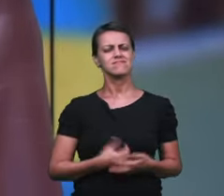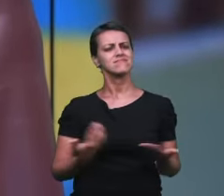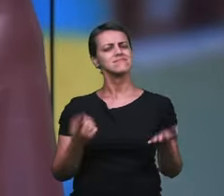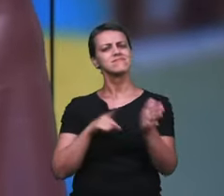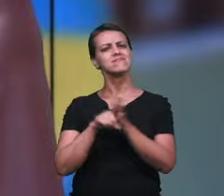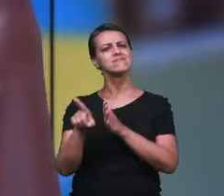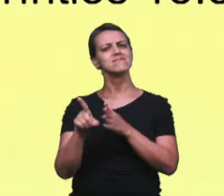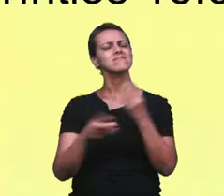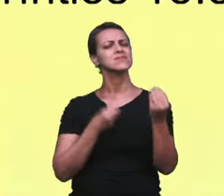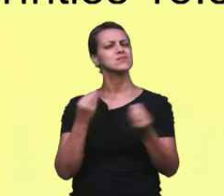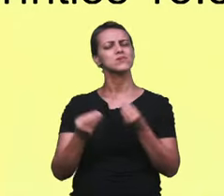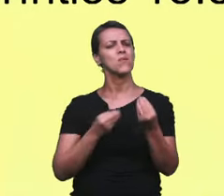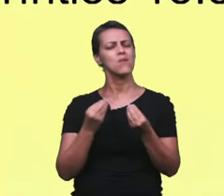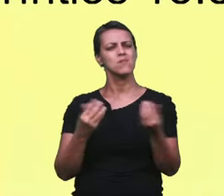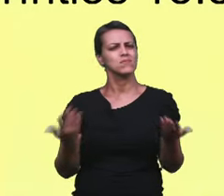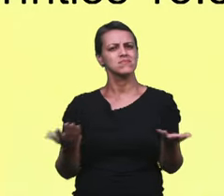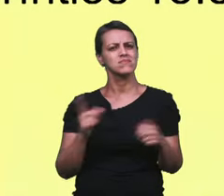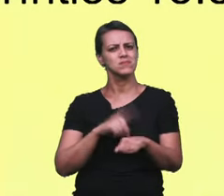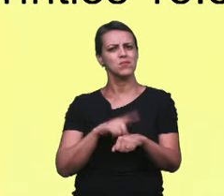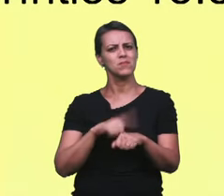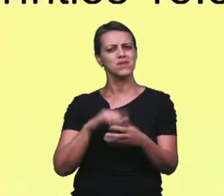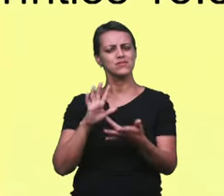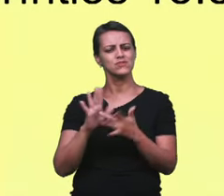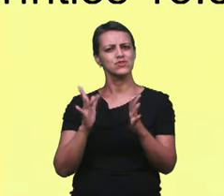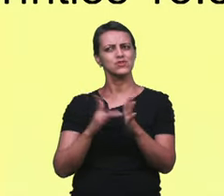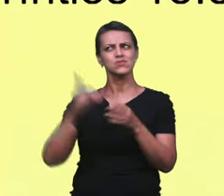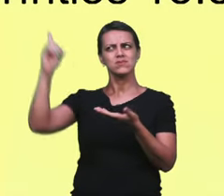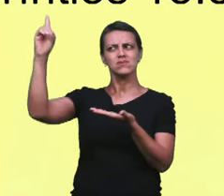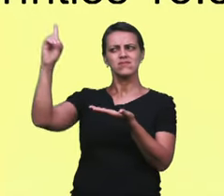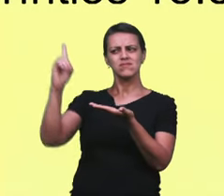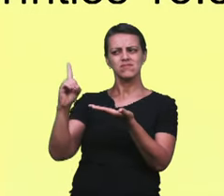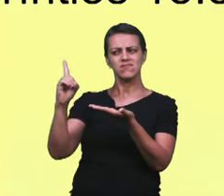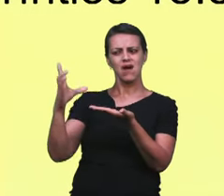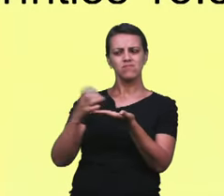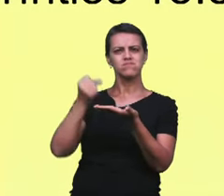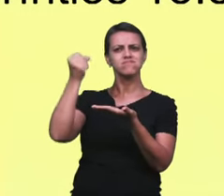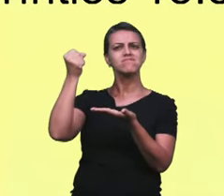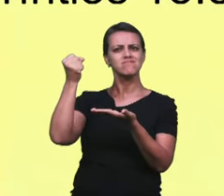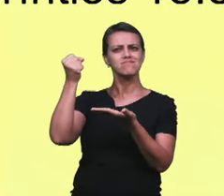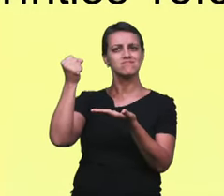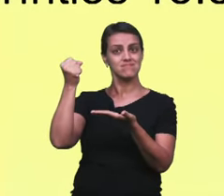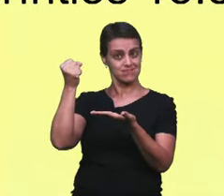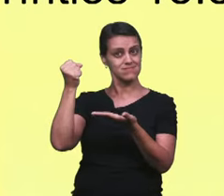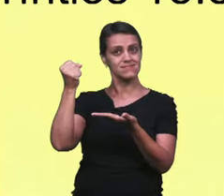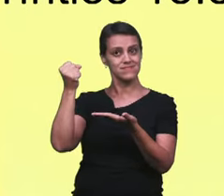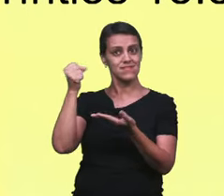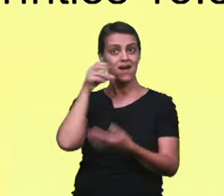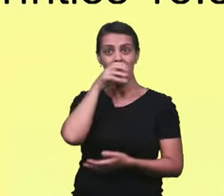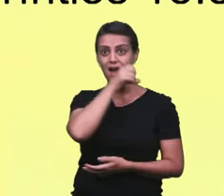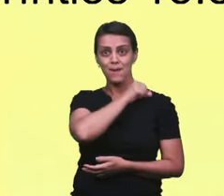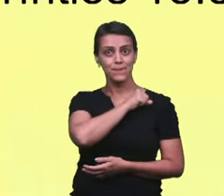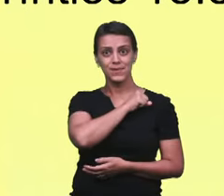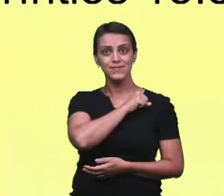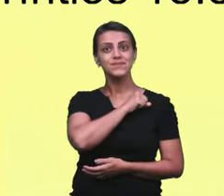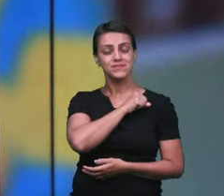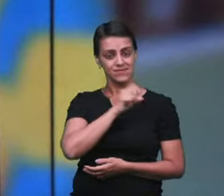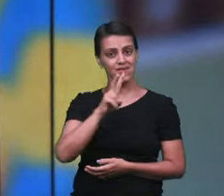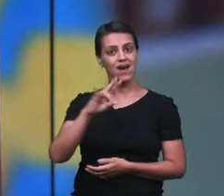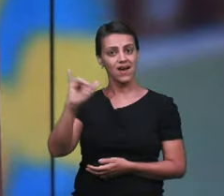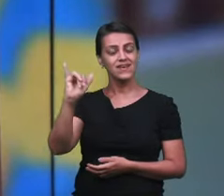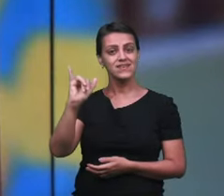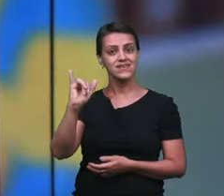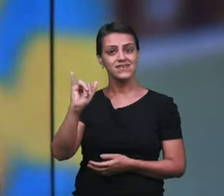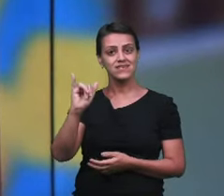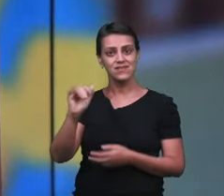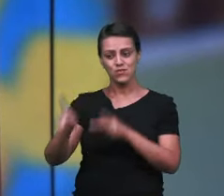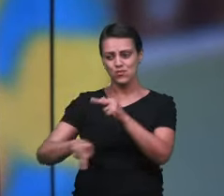quando Jesus vier nos buscar? Tudo acontecerá muito rápido. A igreja fiel será